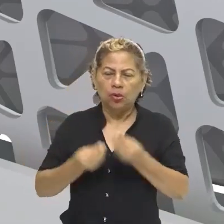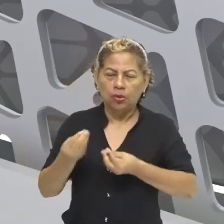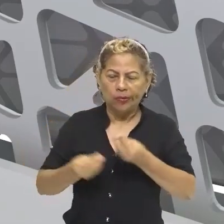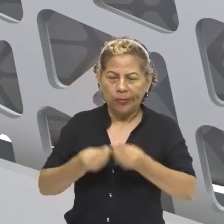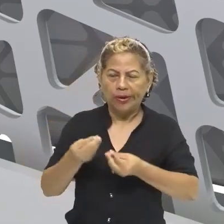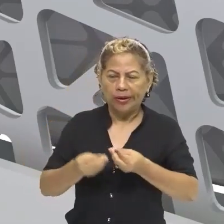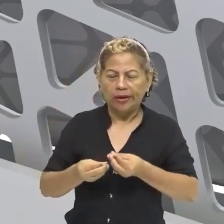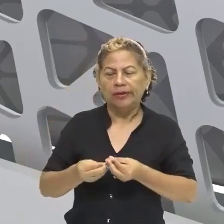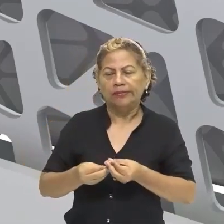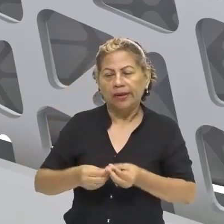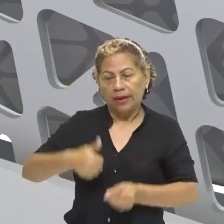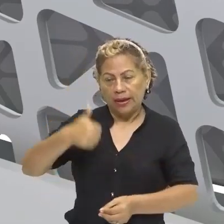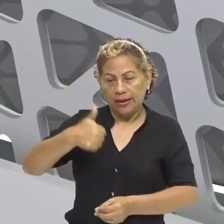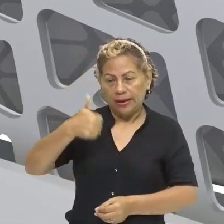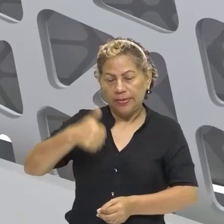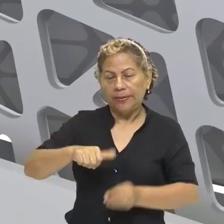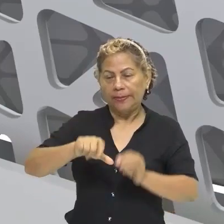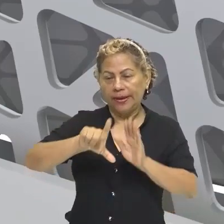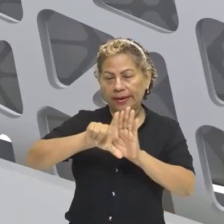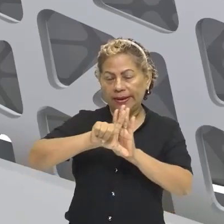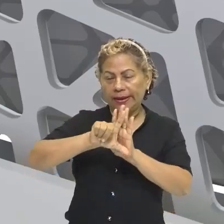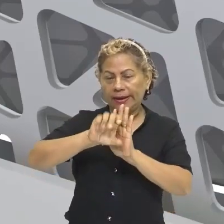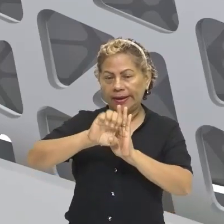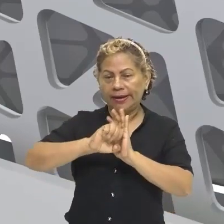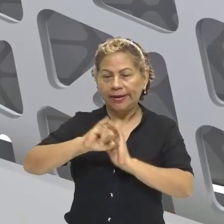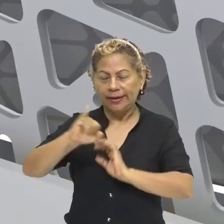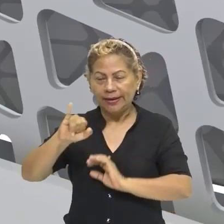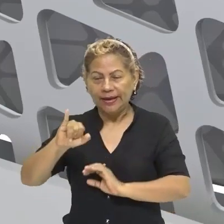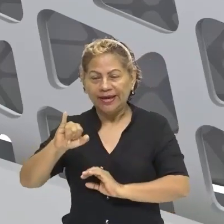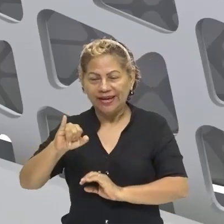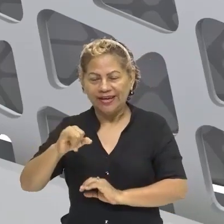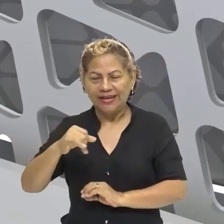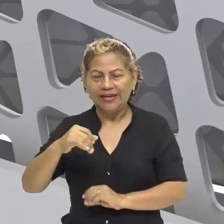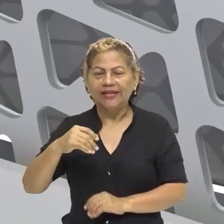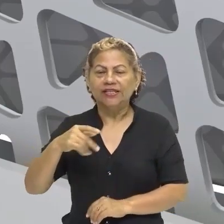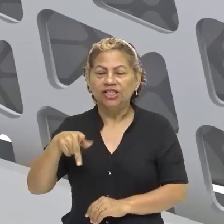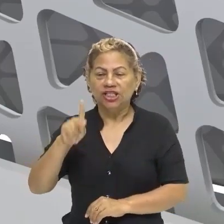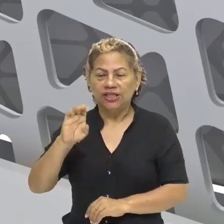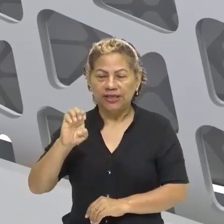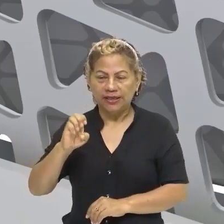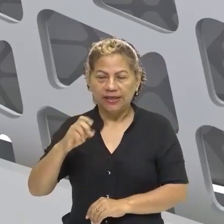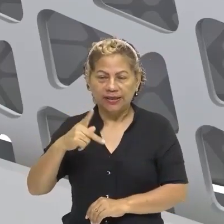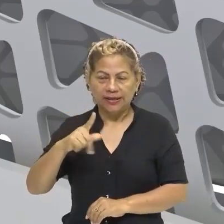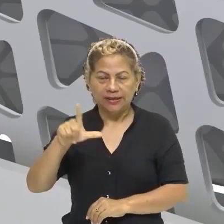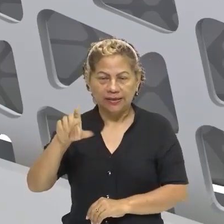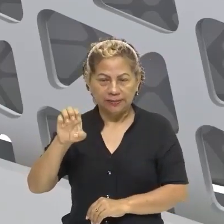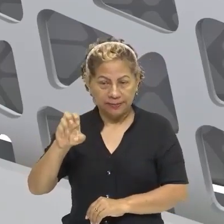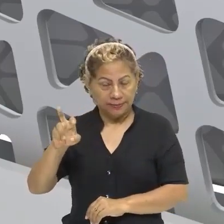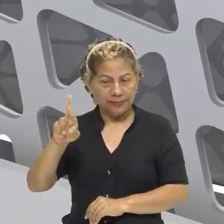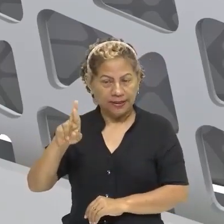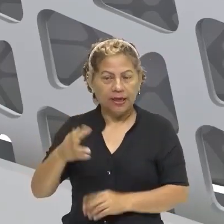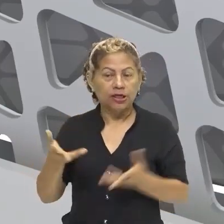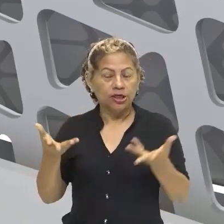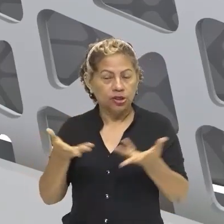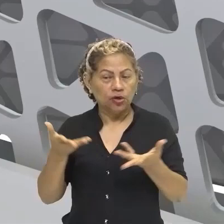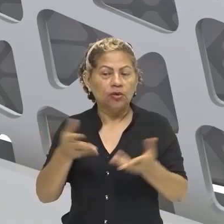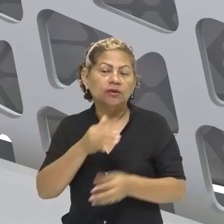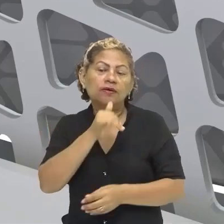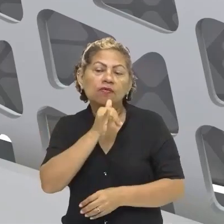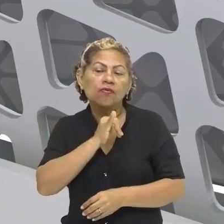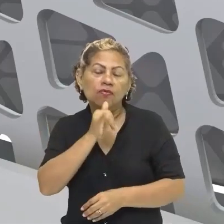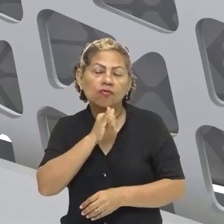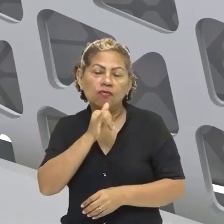primeira lei de Kepler, o que diz a primeira lei de Kepler, nós vamos a uma aplicação. Vamos a um